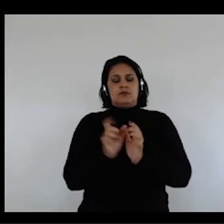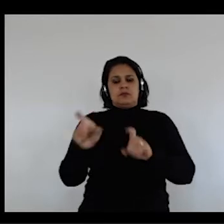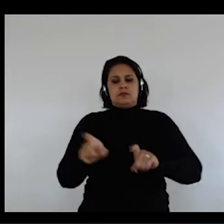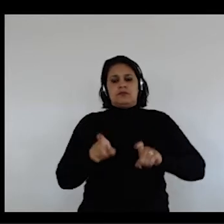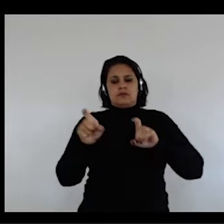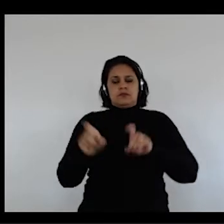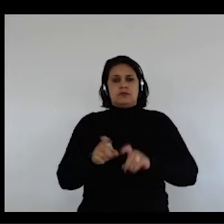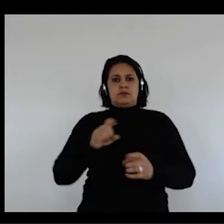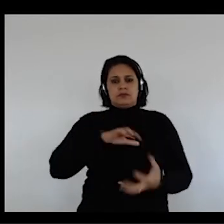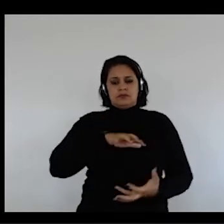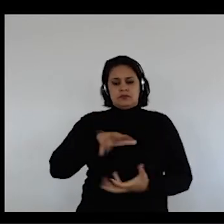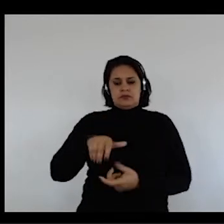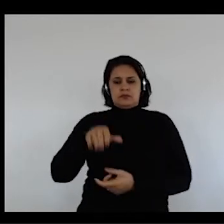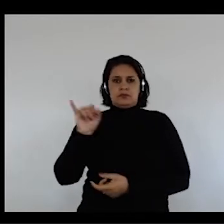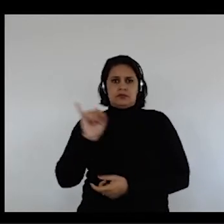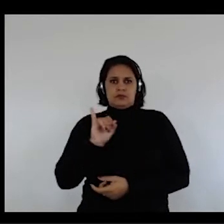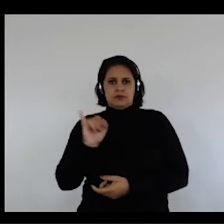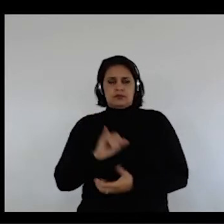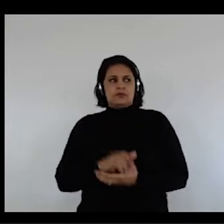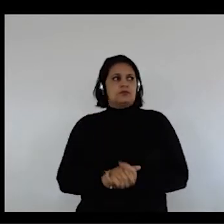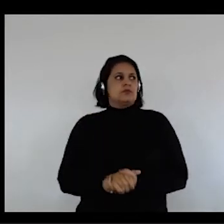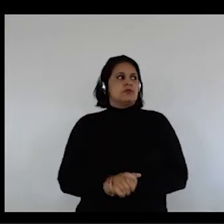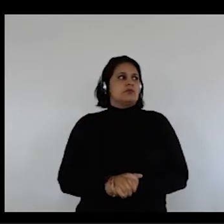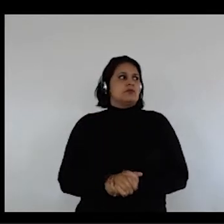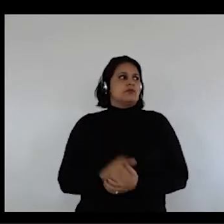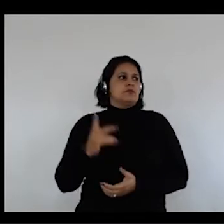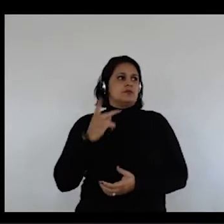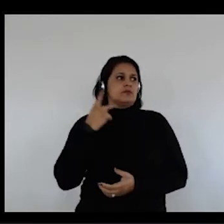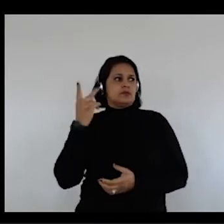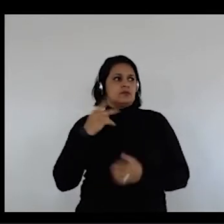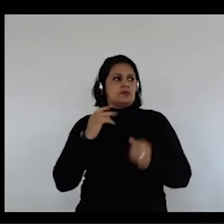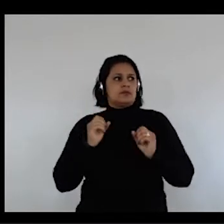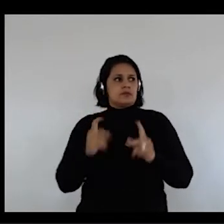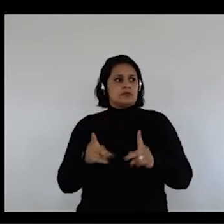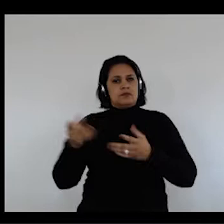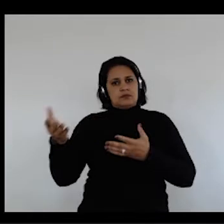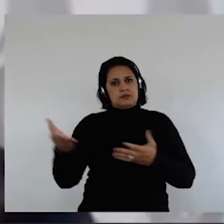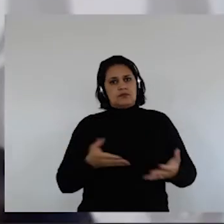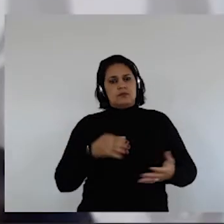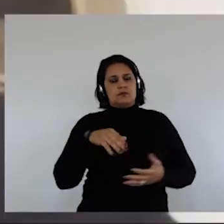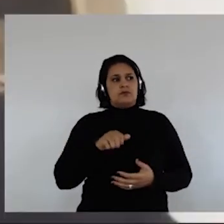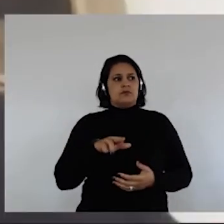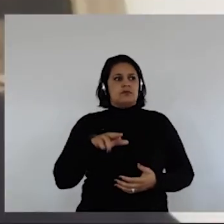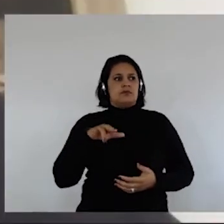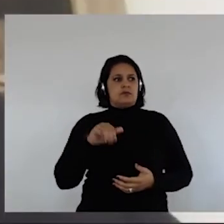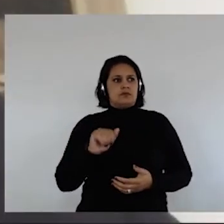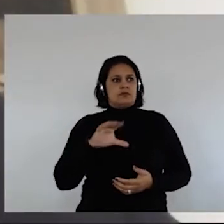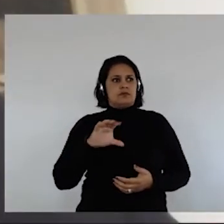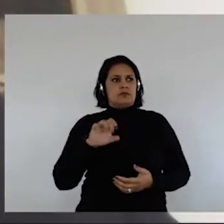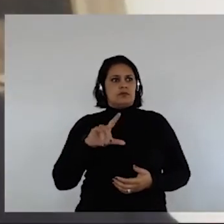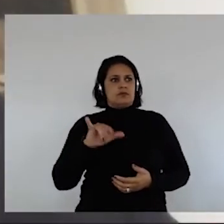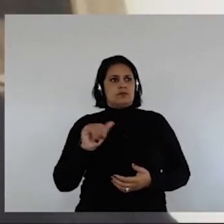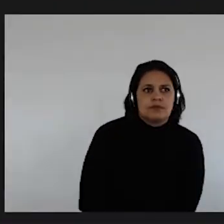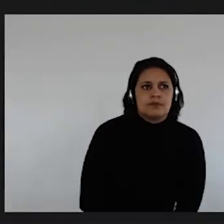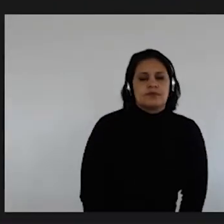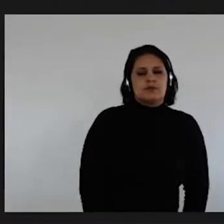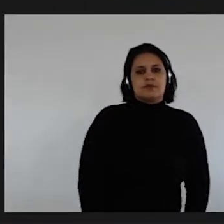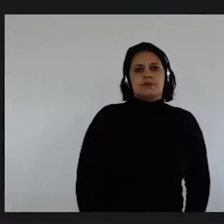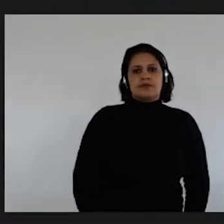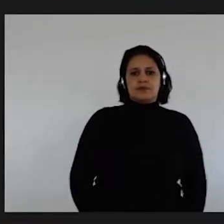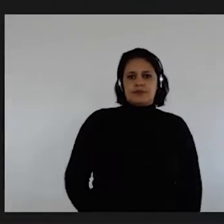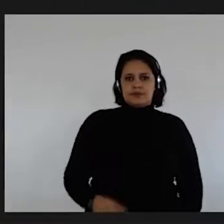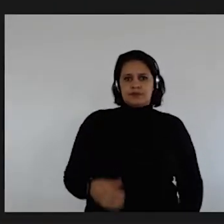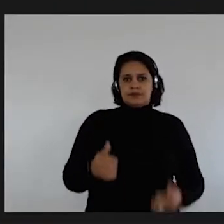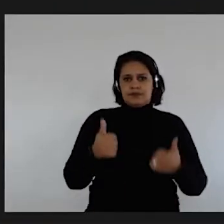e procuradora federal aposentada. Bem-vinda, doutora Maria Cecília, está com a senhora a palavra.